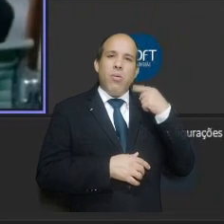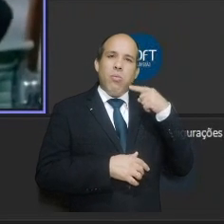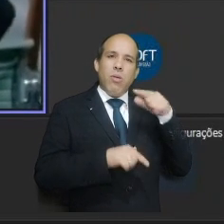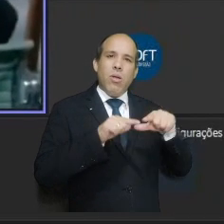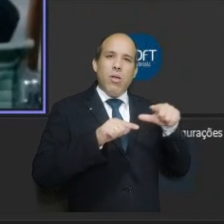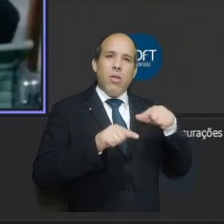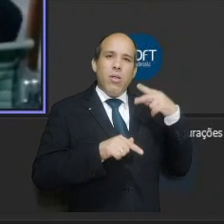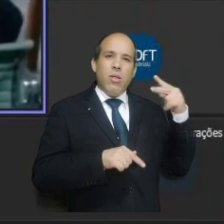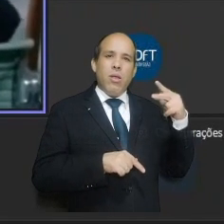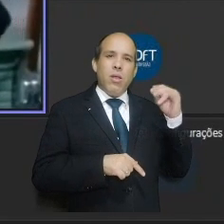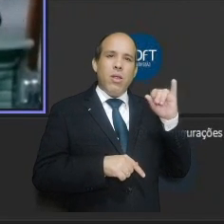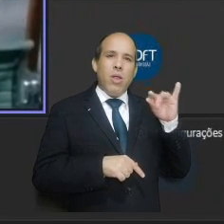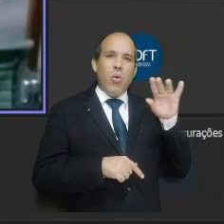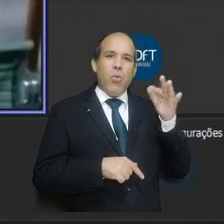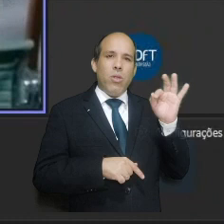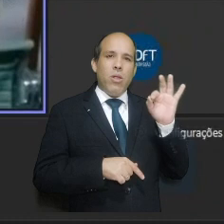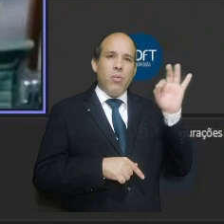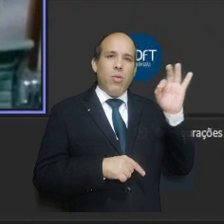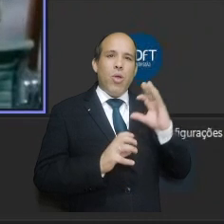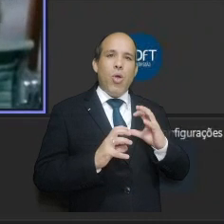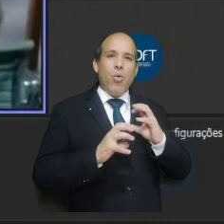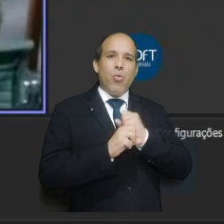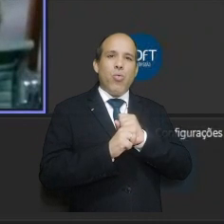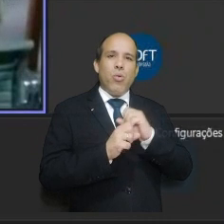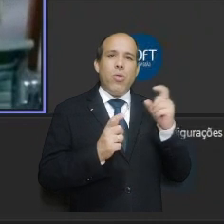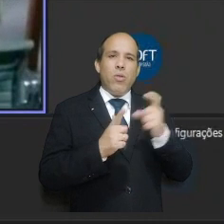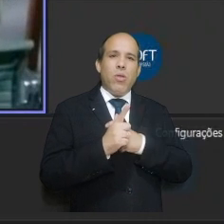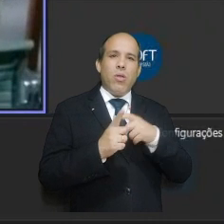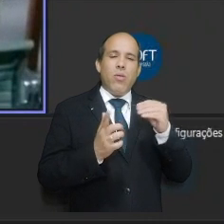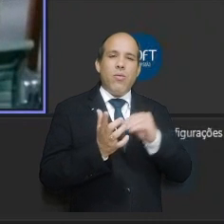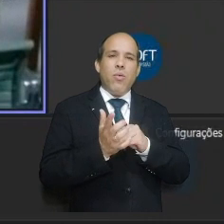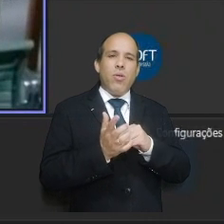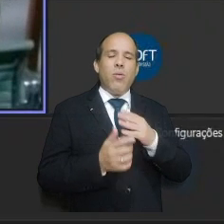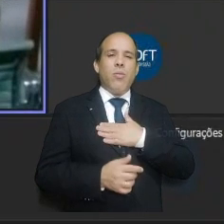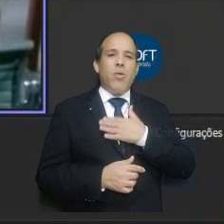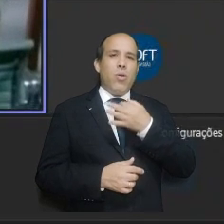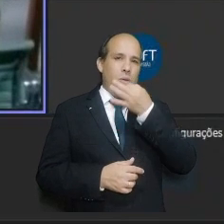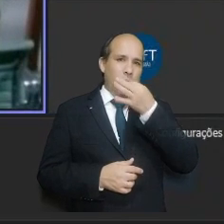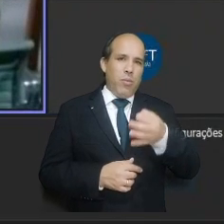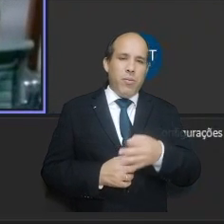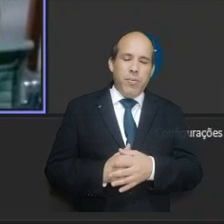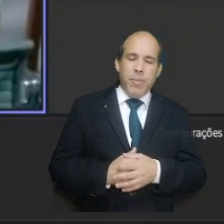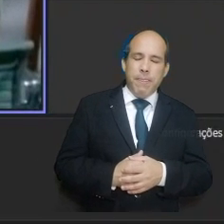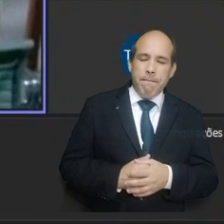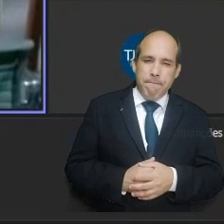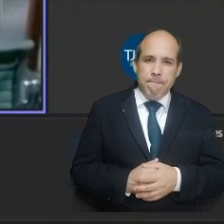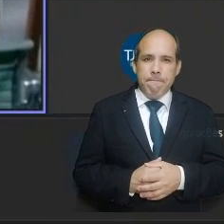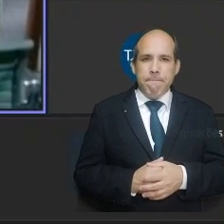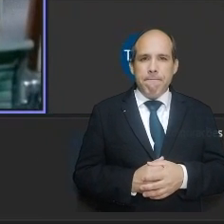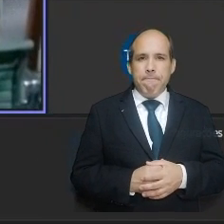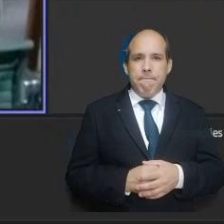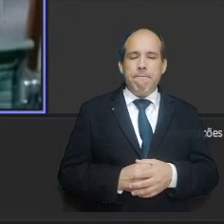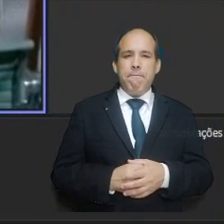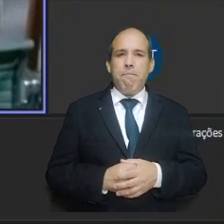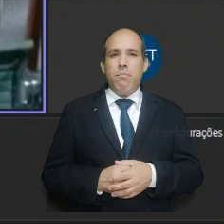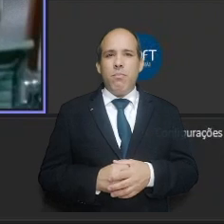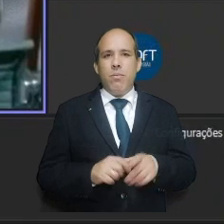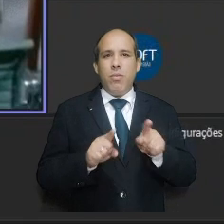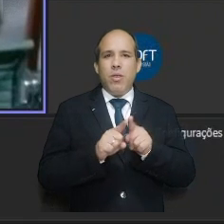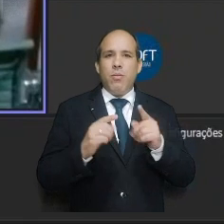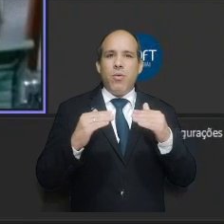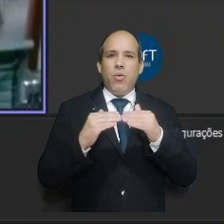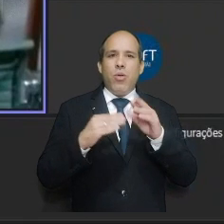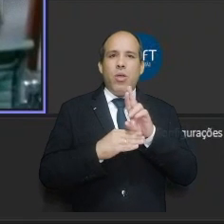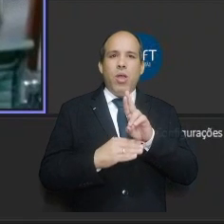pagamento de honorários ao Banco Itaú, que é fixo em 10%, sobre o saldo devedor do empréstimo. Eu voto, presidente. Agradeço, Vossa Excelência.